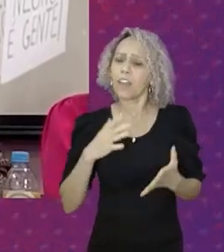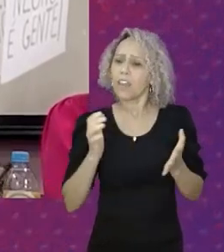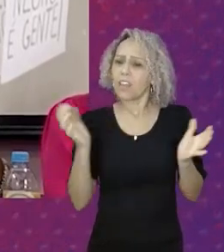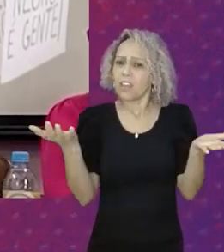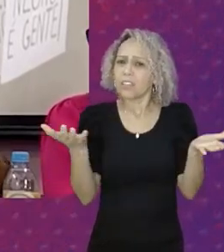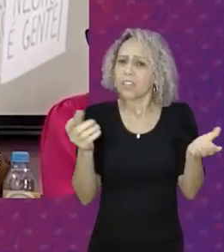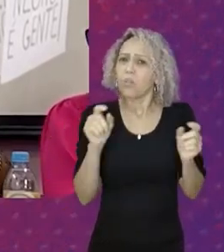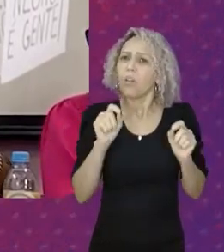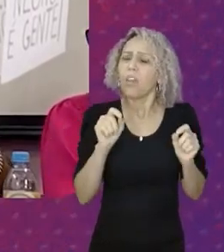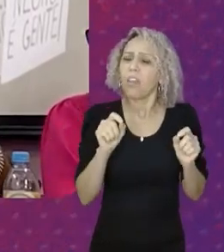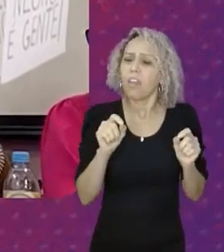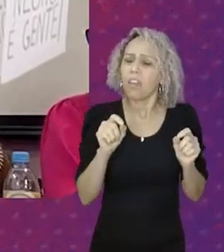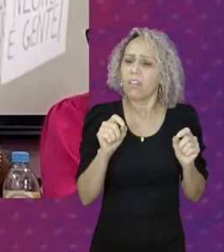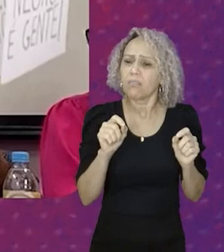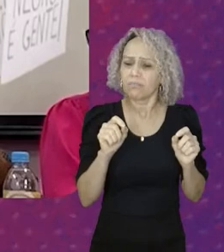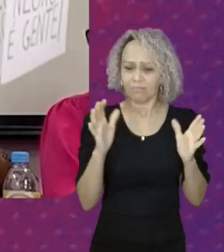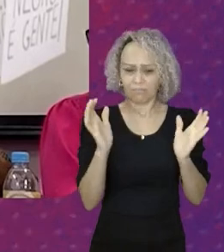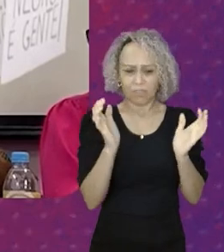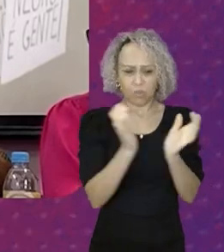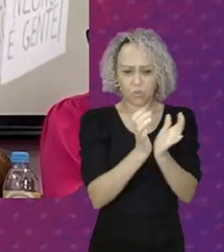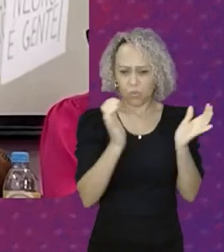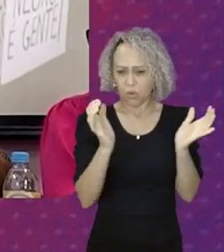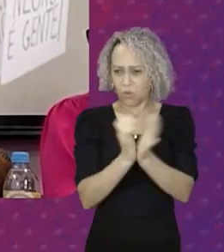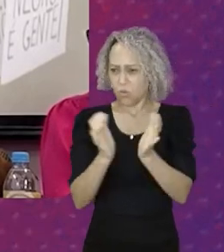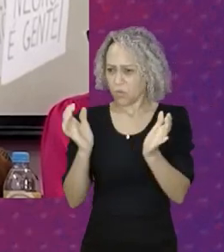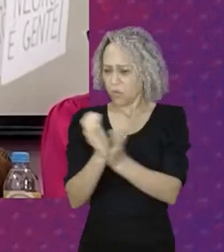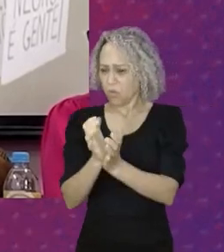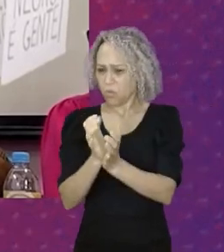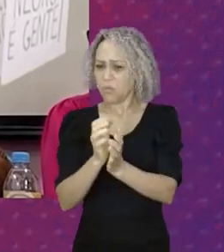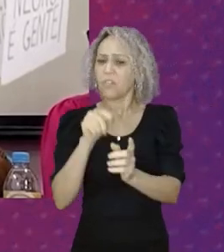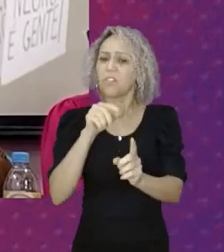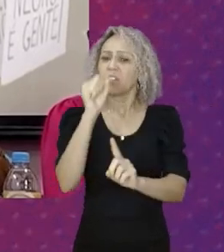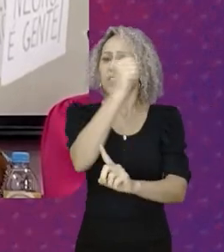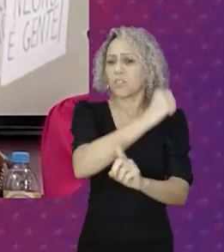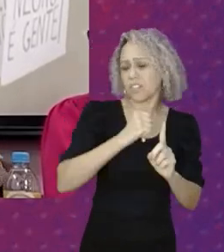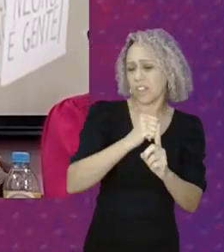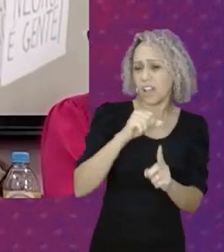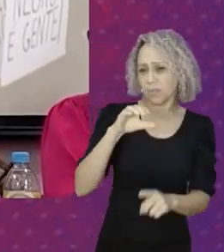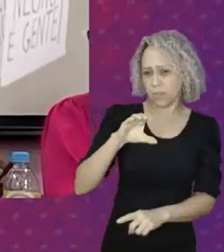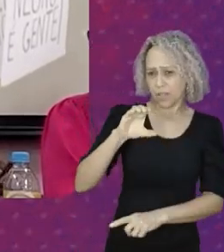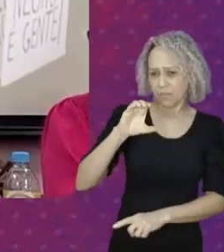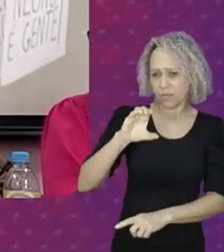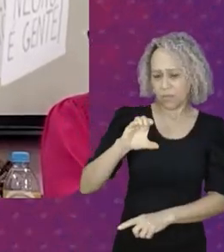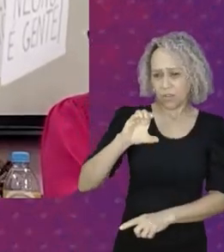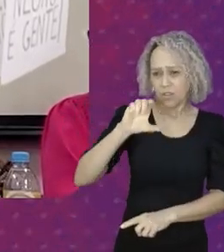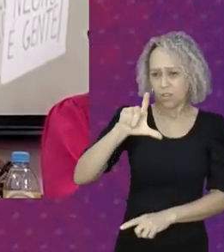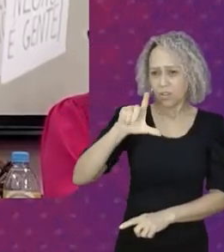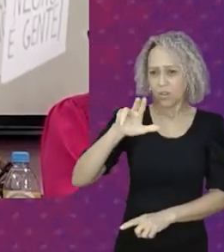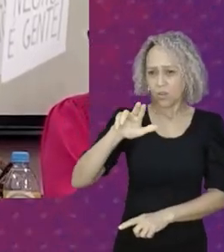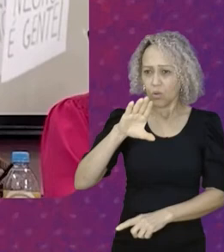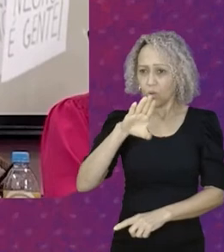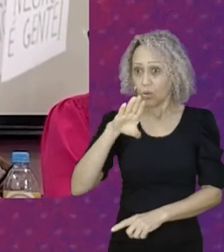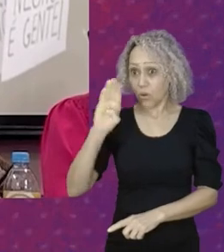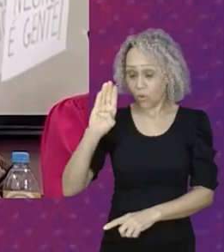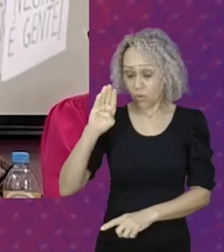que tem clubes sociais negros? Porque as pessoas negras não podiam entrar nos clubes frequentados pelas elites